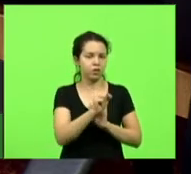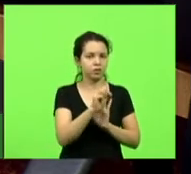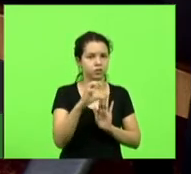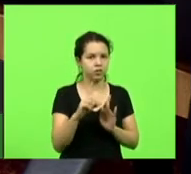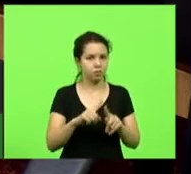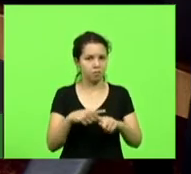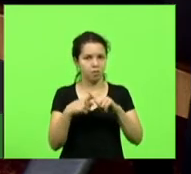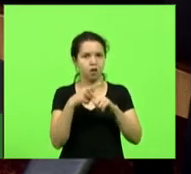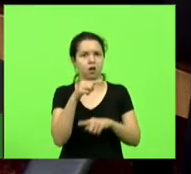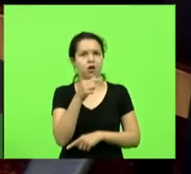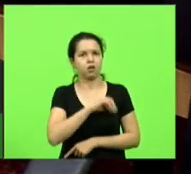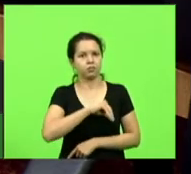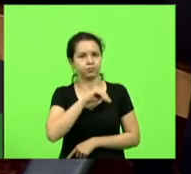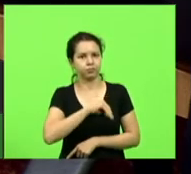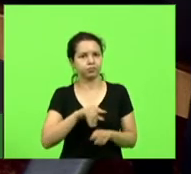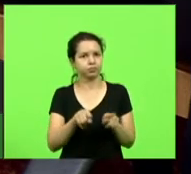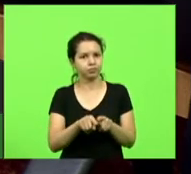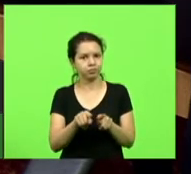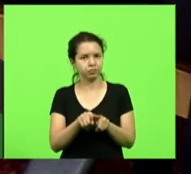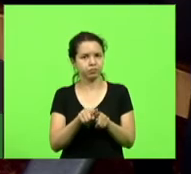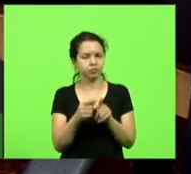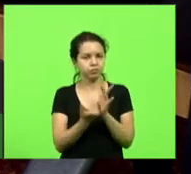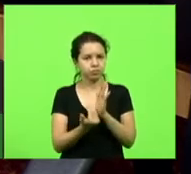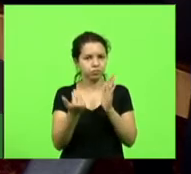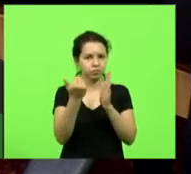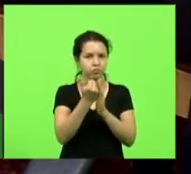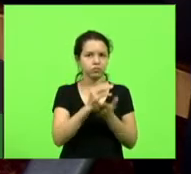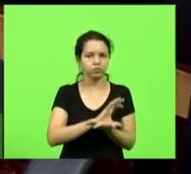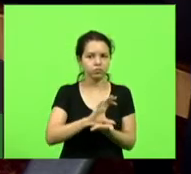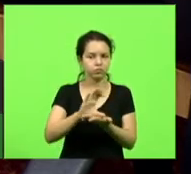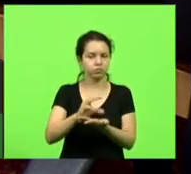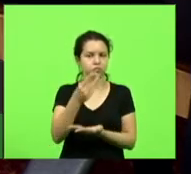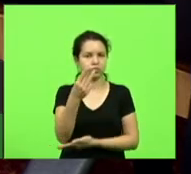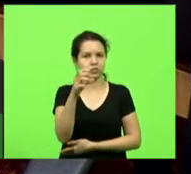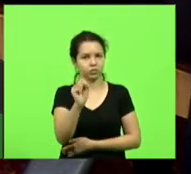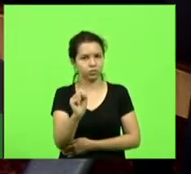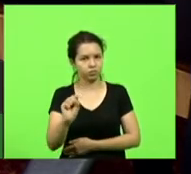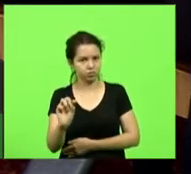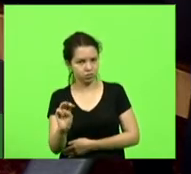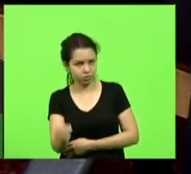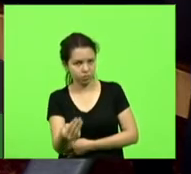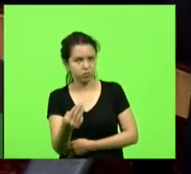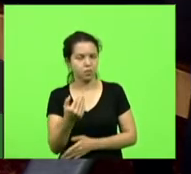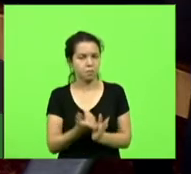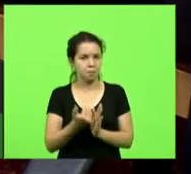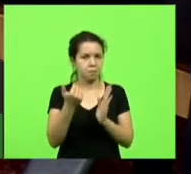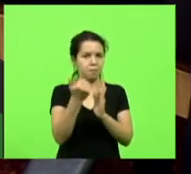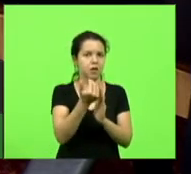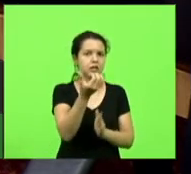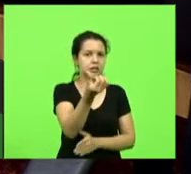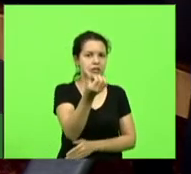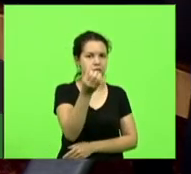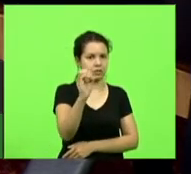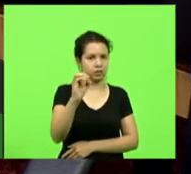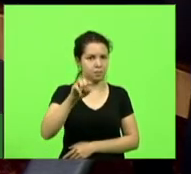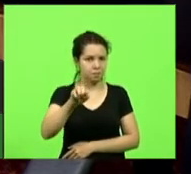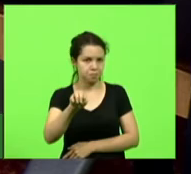Renda, também aumentou o investimento de 38 milhões para mais de 60 milhões nessa